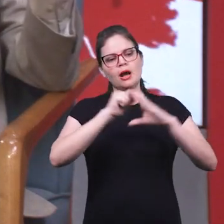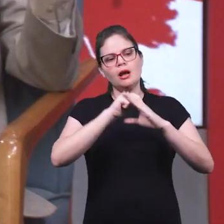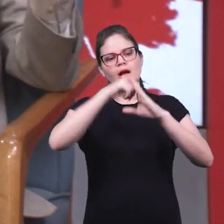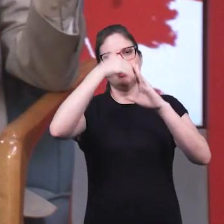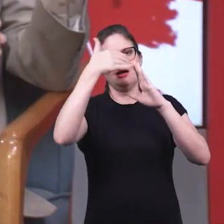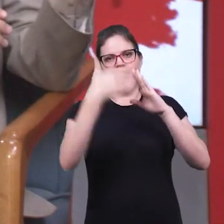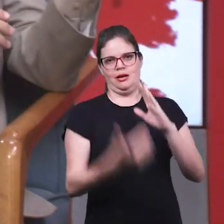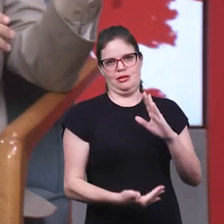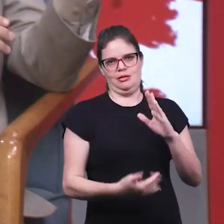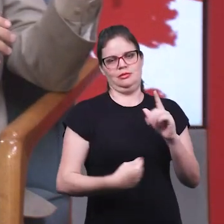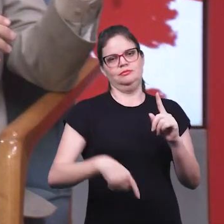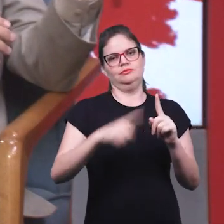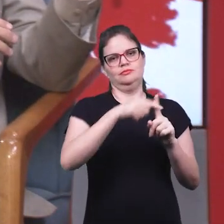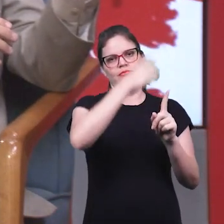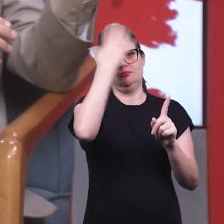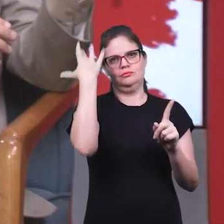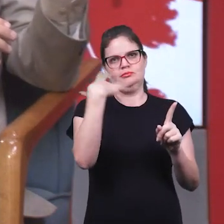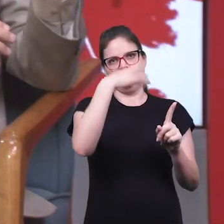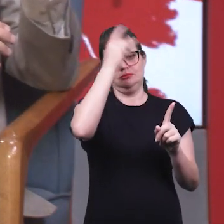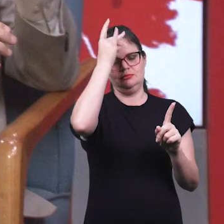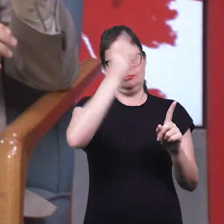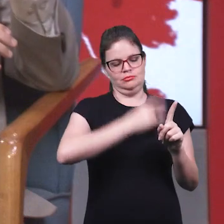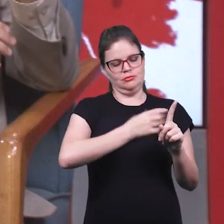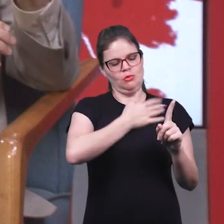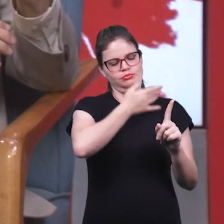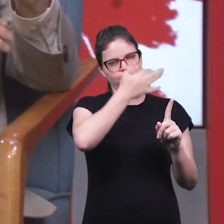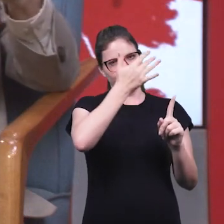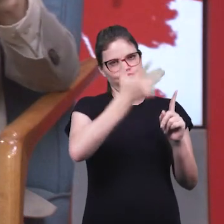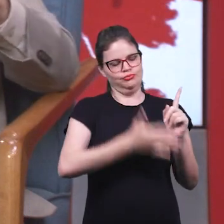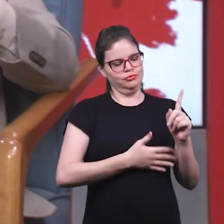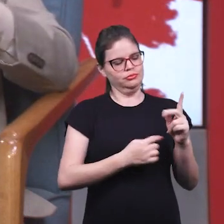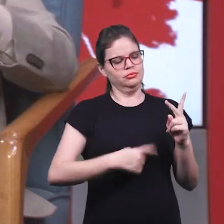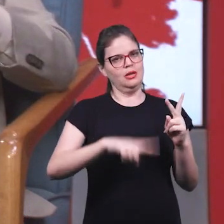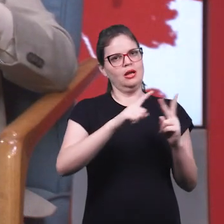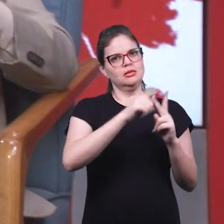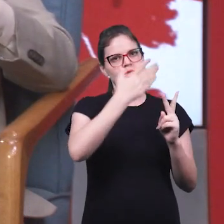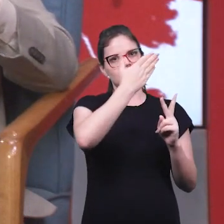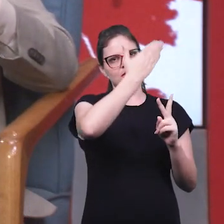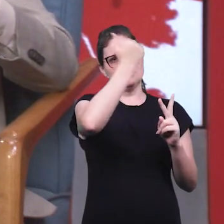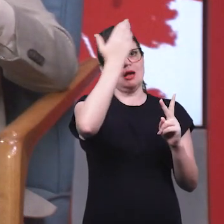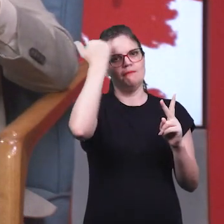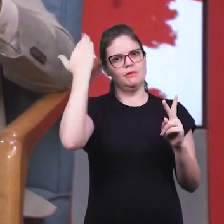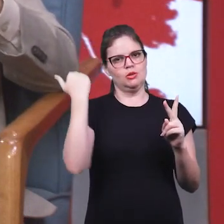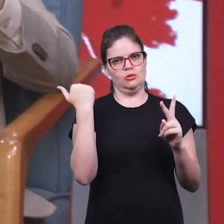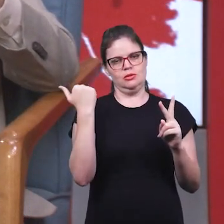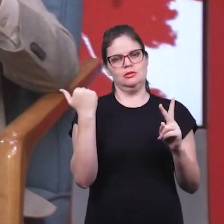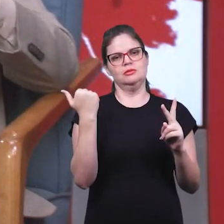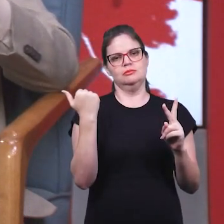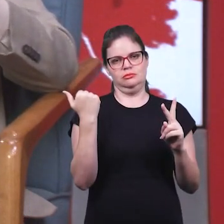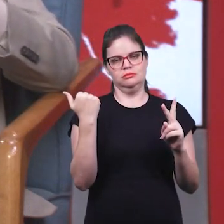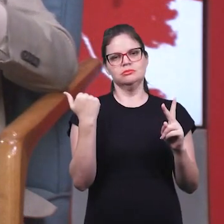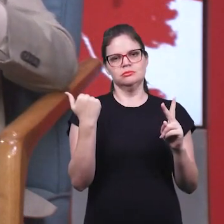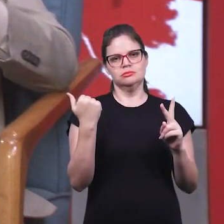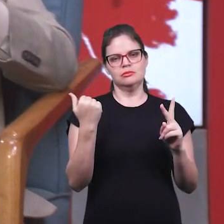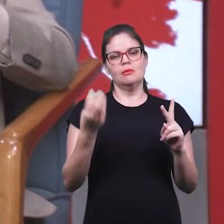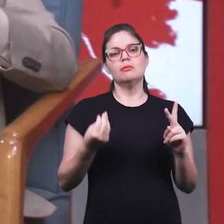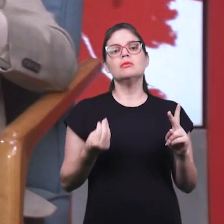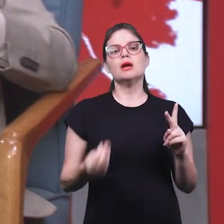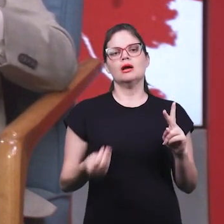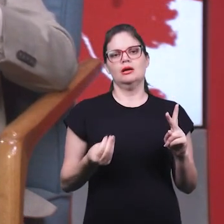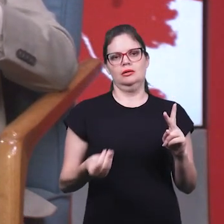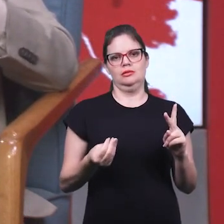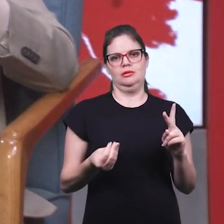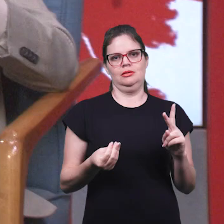foram mostradas lá quando eles foram levantados. Homens cheios do Espírito Santo e de sabedoria para